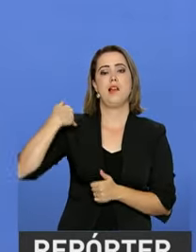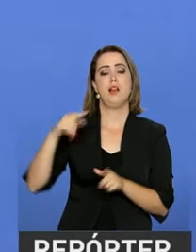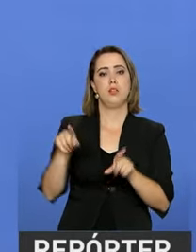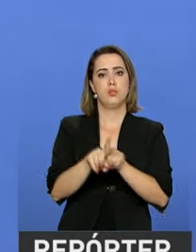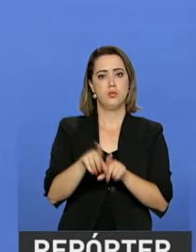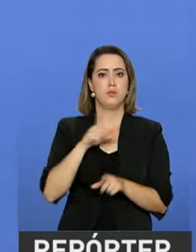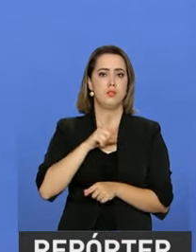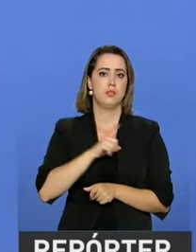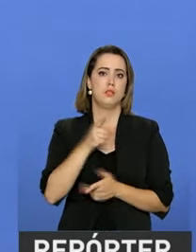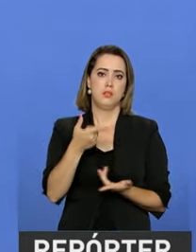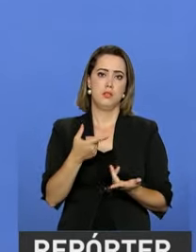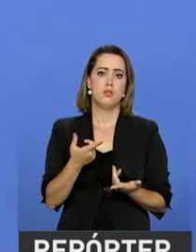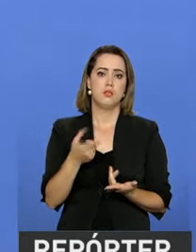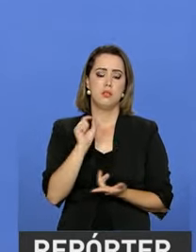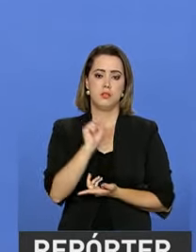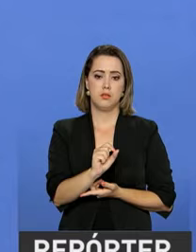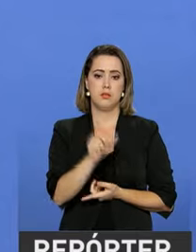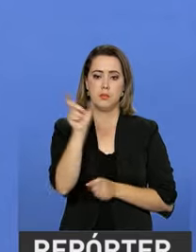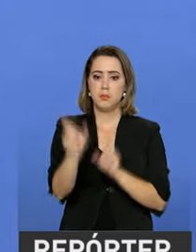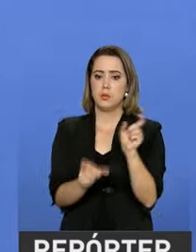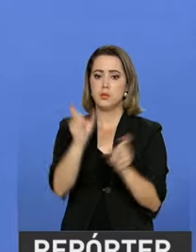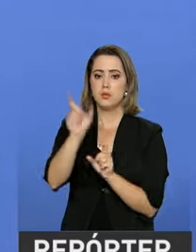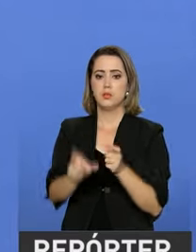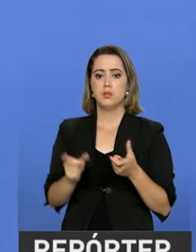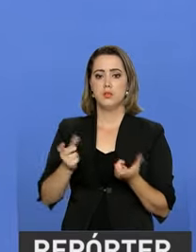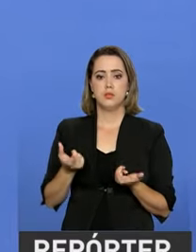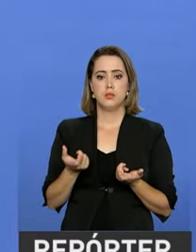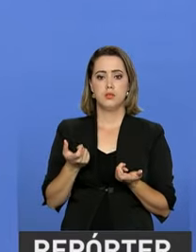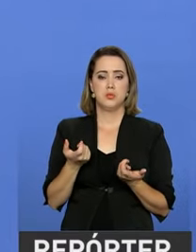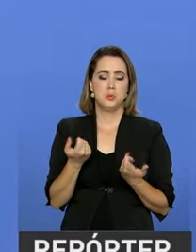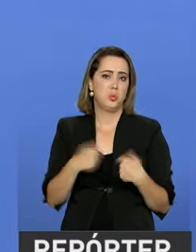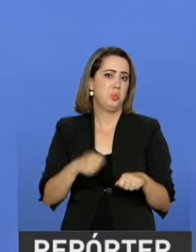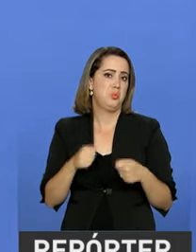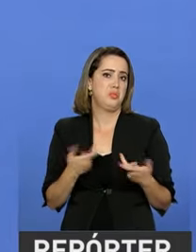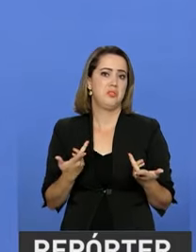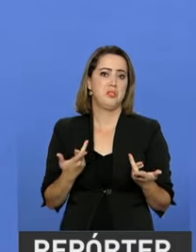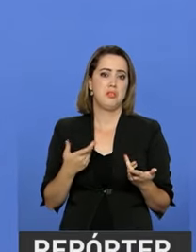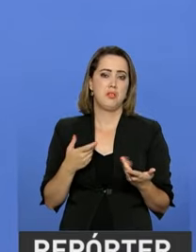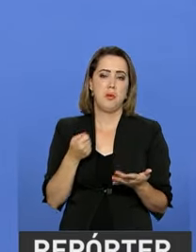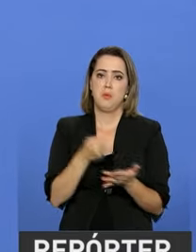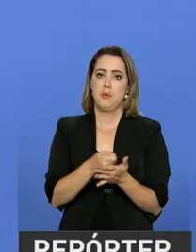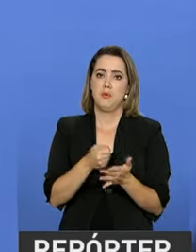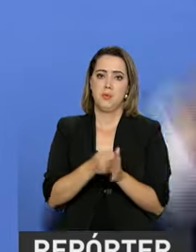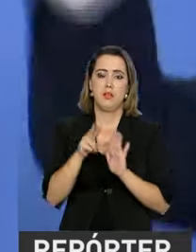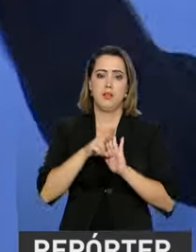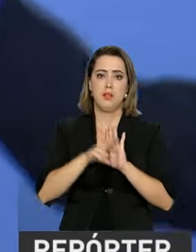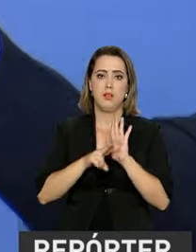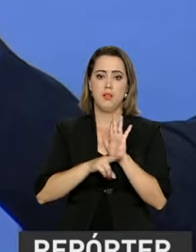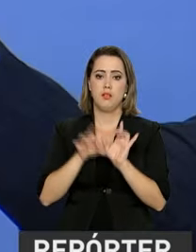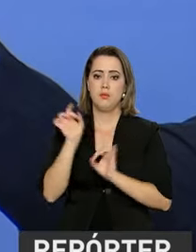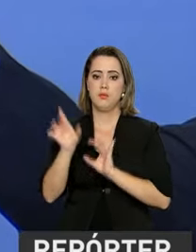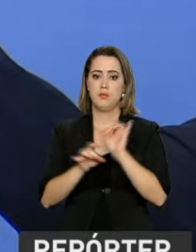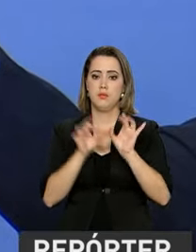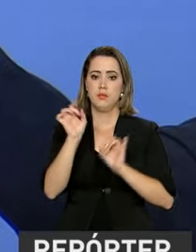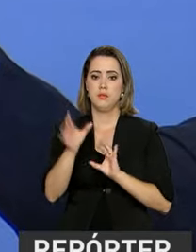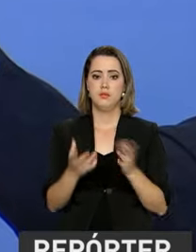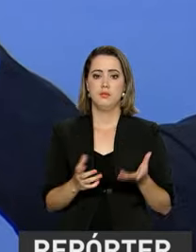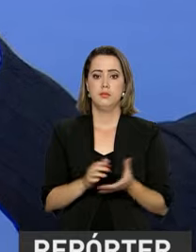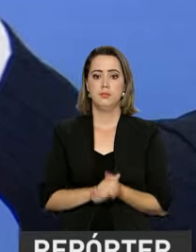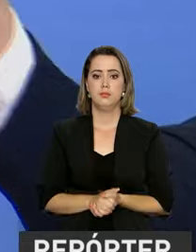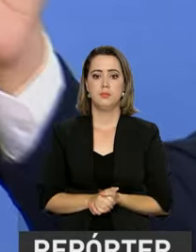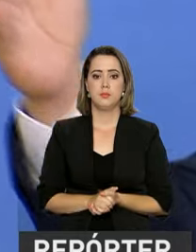você tem uma situação que para a pessoa não vai não vale mais a pena entrar na regra de transição e vai direto para 65